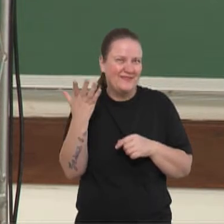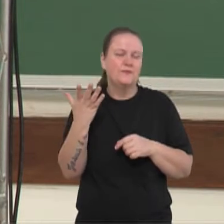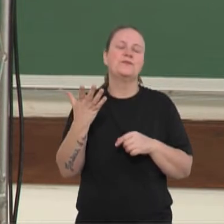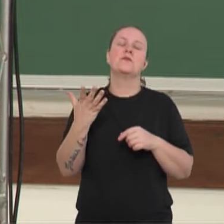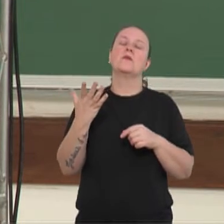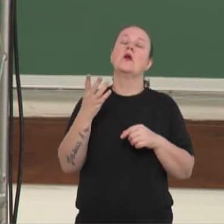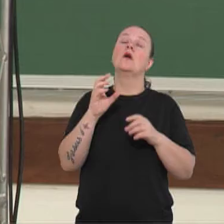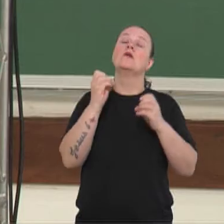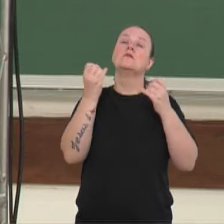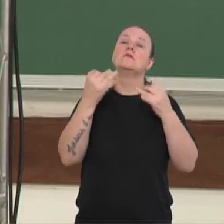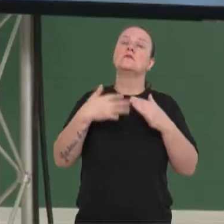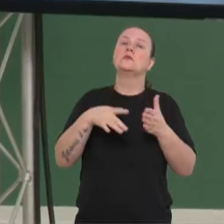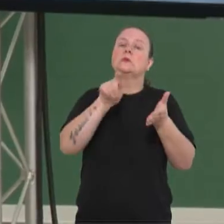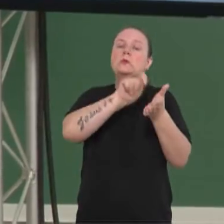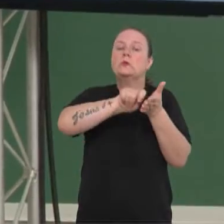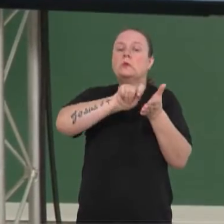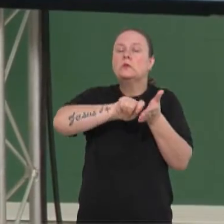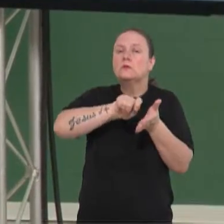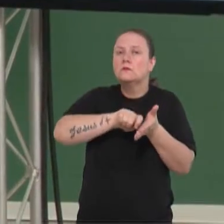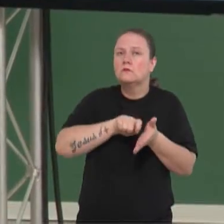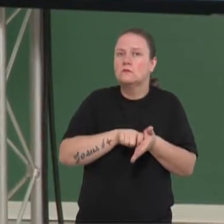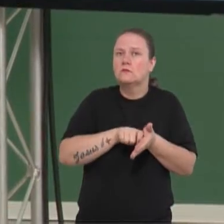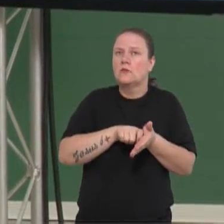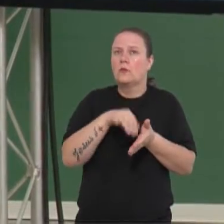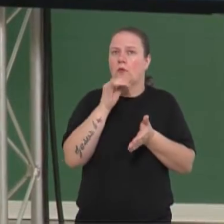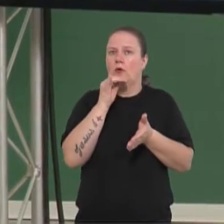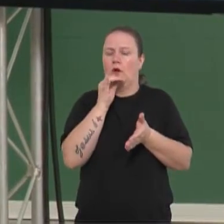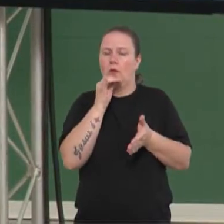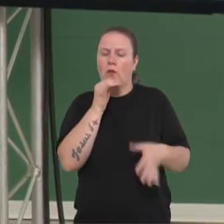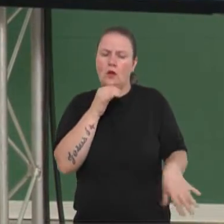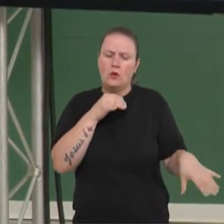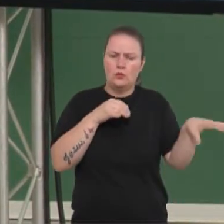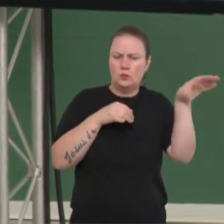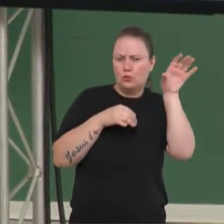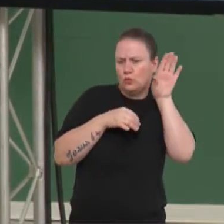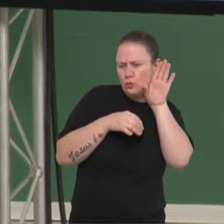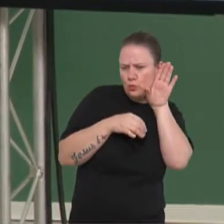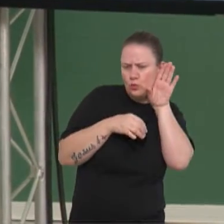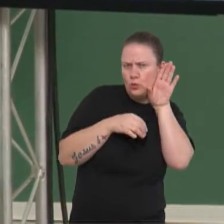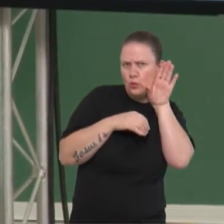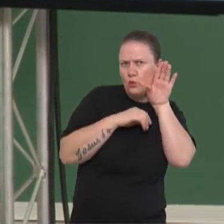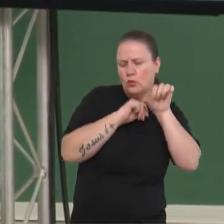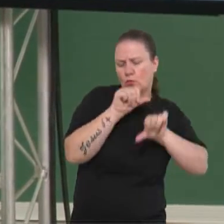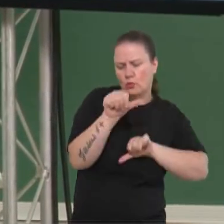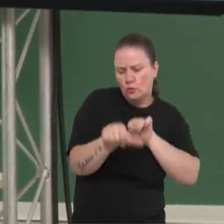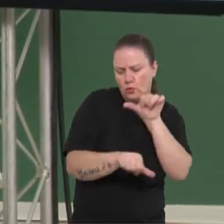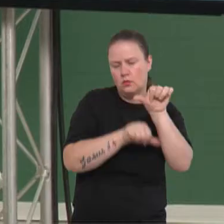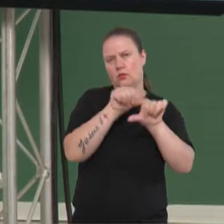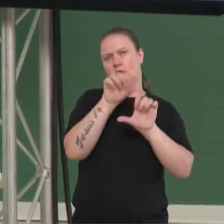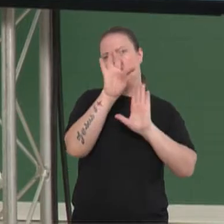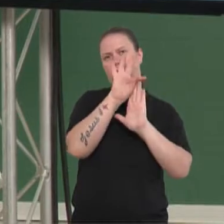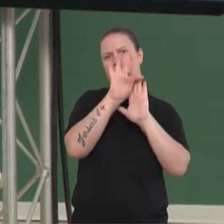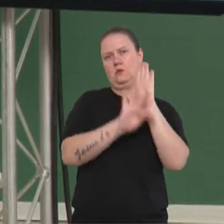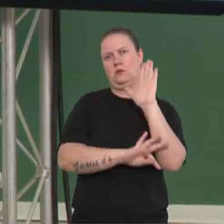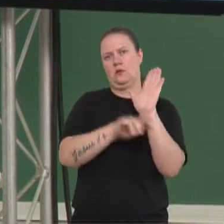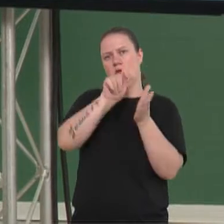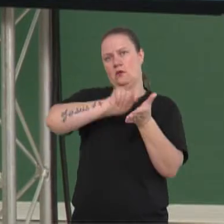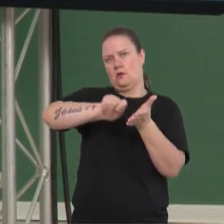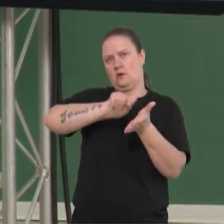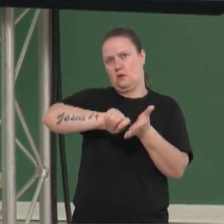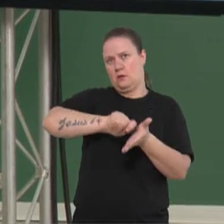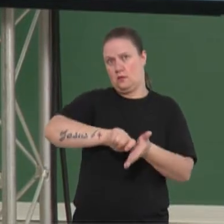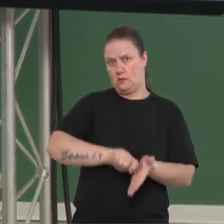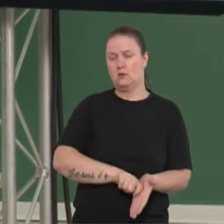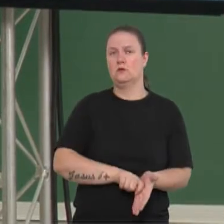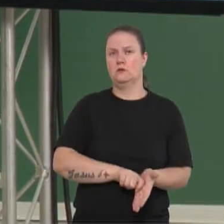em transcrição, eu estou dizendo, eu peguei o texto que era oral e transformei ele em texto escrito,